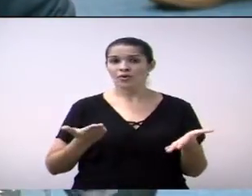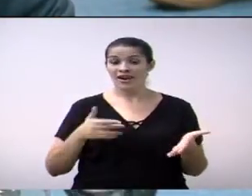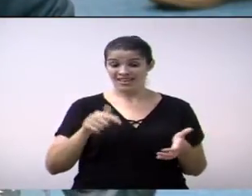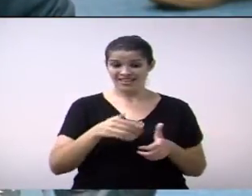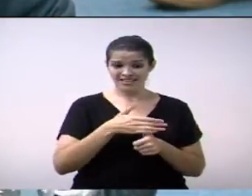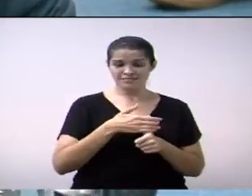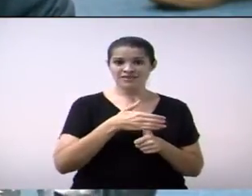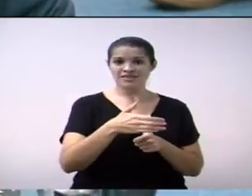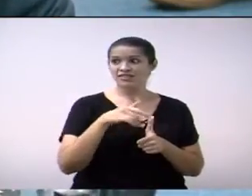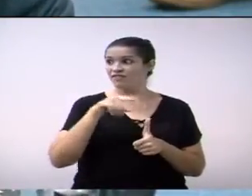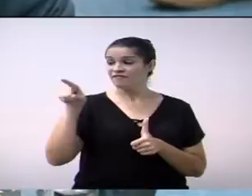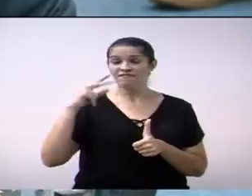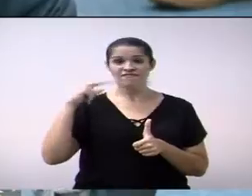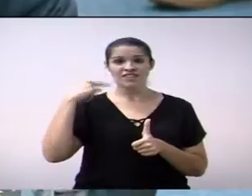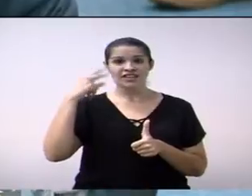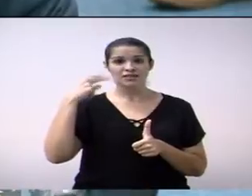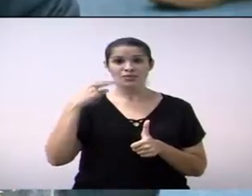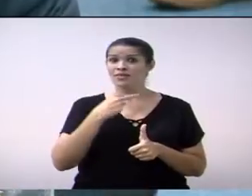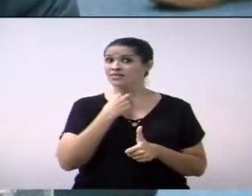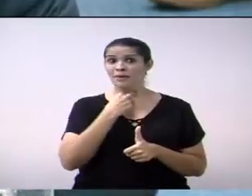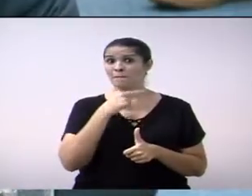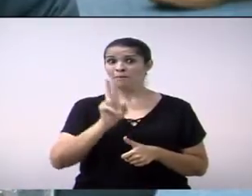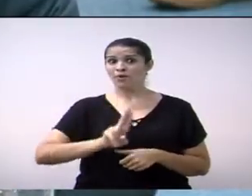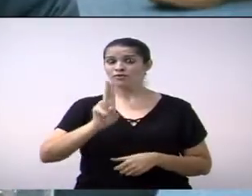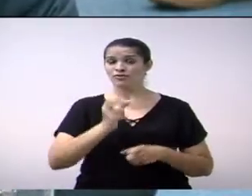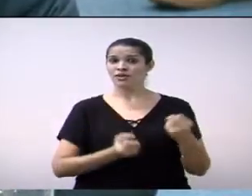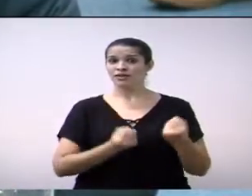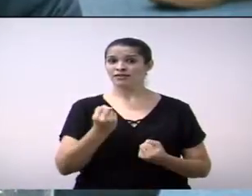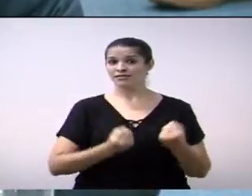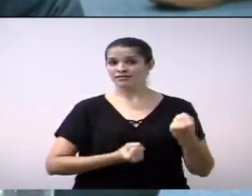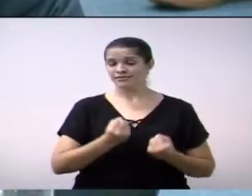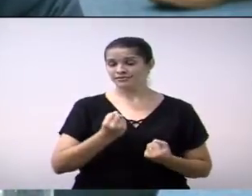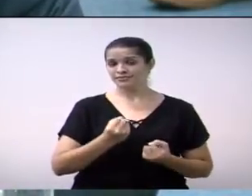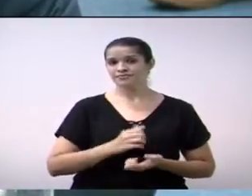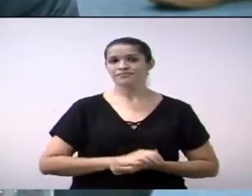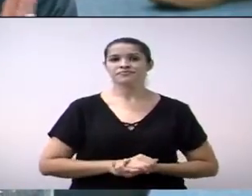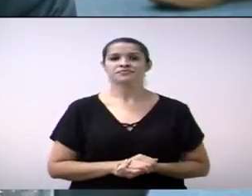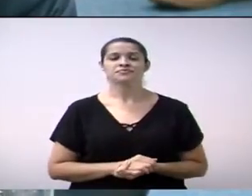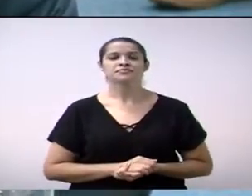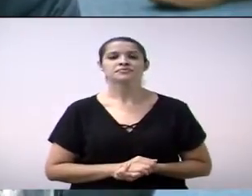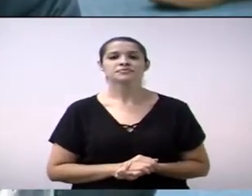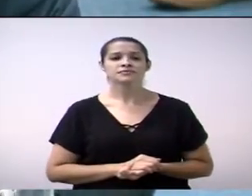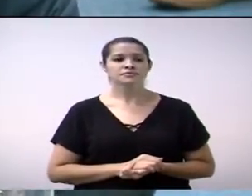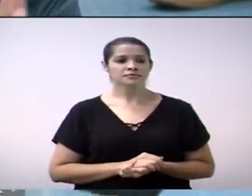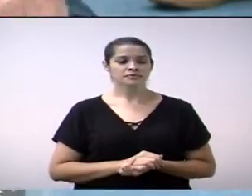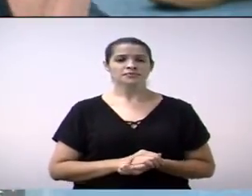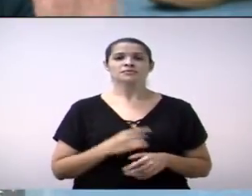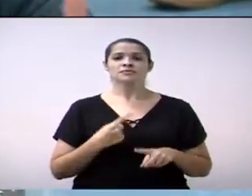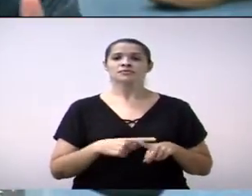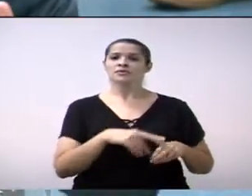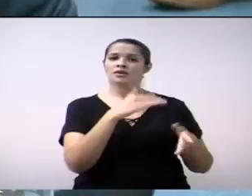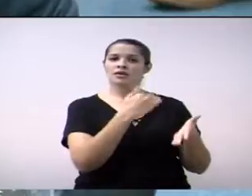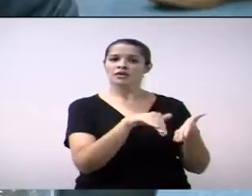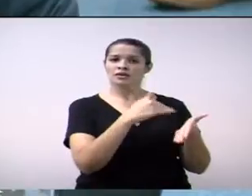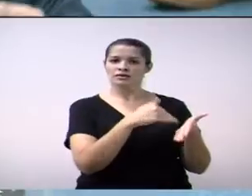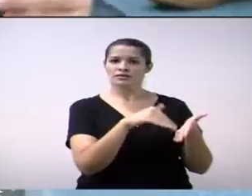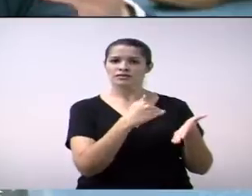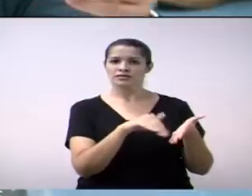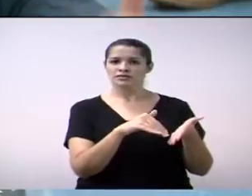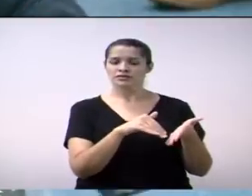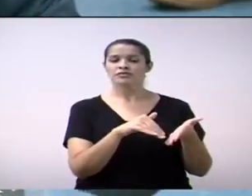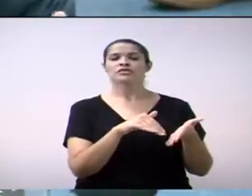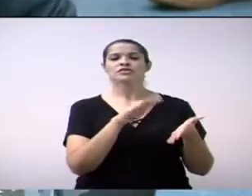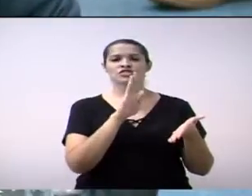por que não foi doado esses carros? Foi alegado a situação também de cada da secretaria ter o seu orçamento,